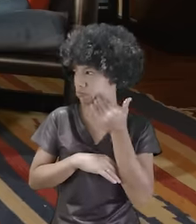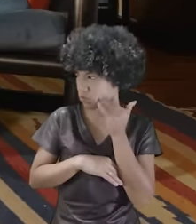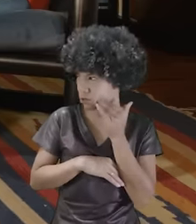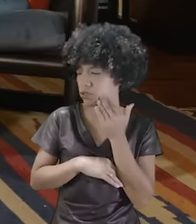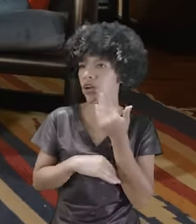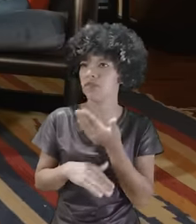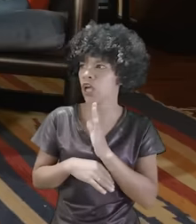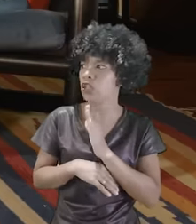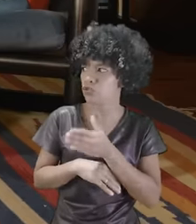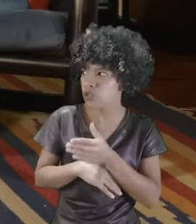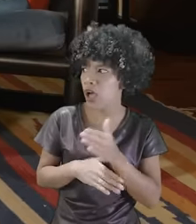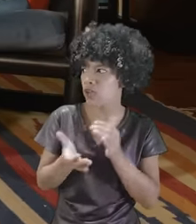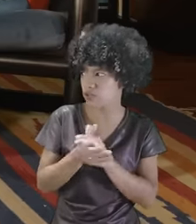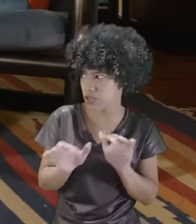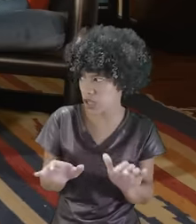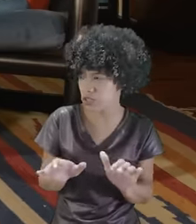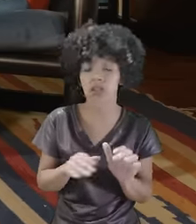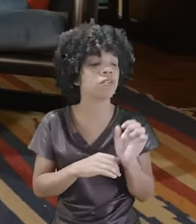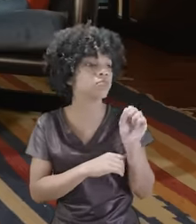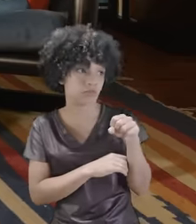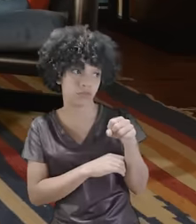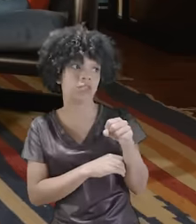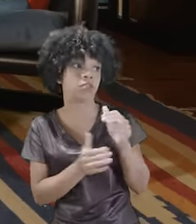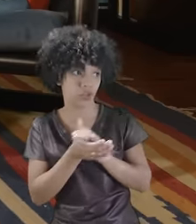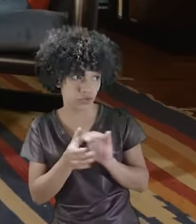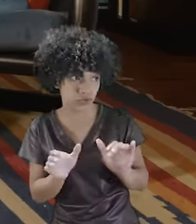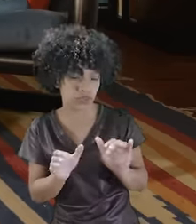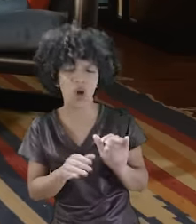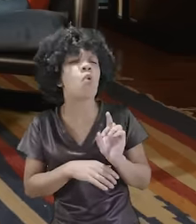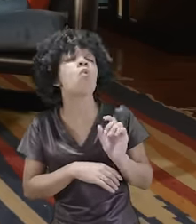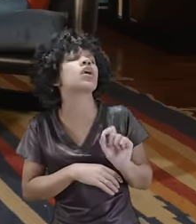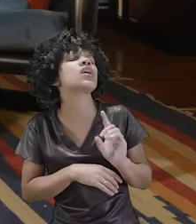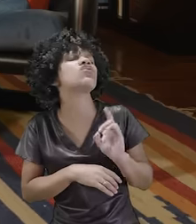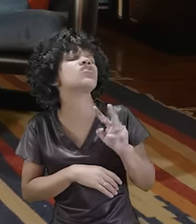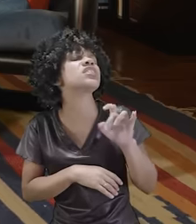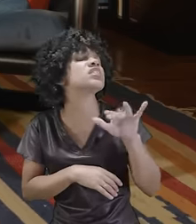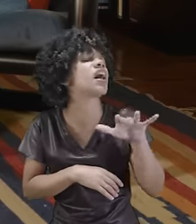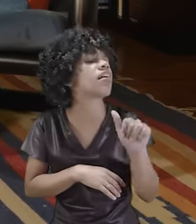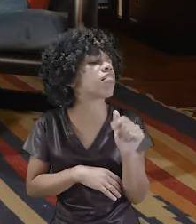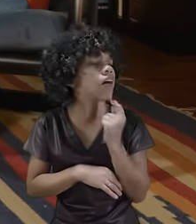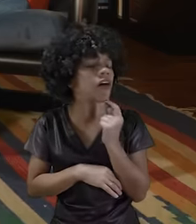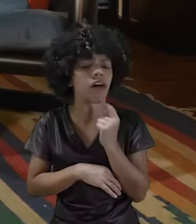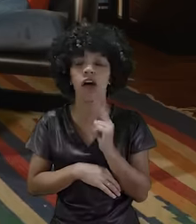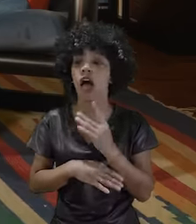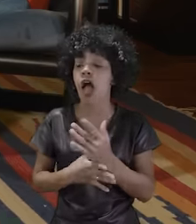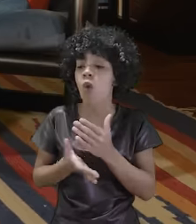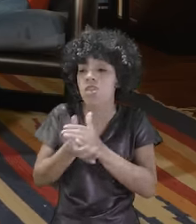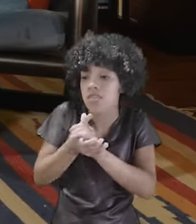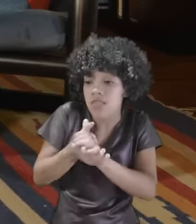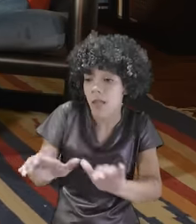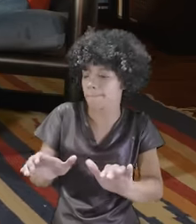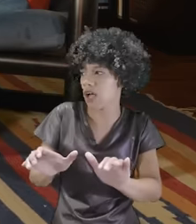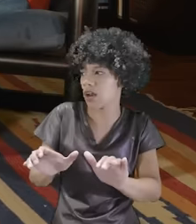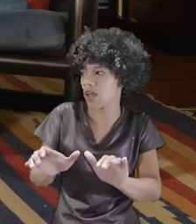você era então uma mulher isso gera uma mulher divorciada que Estou divorciado é quando separa nesse período você estava